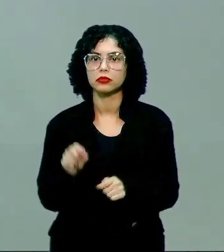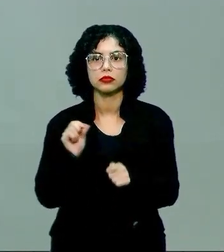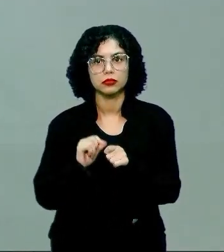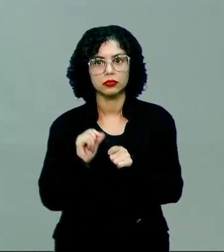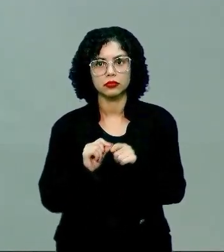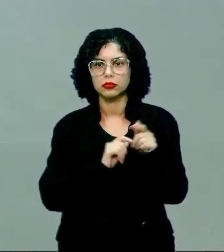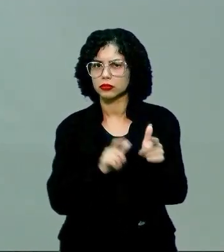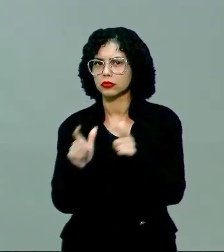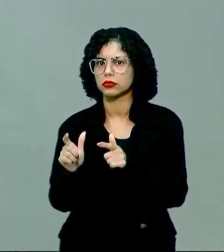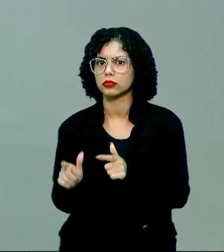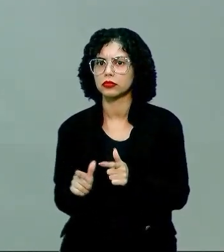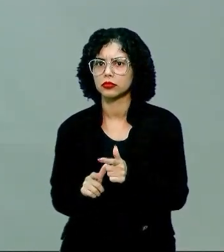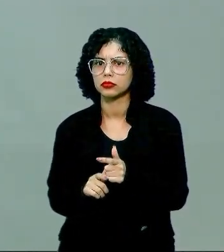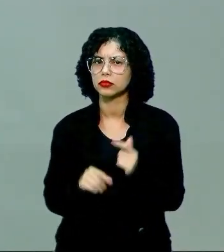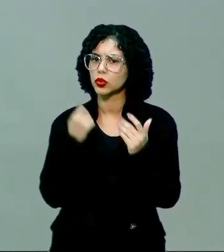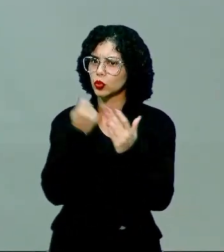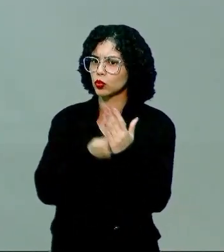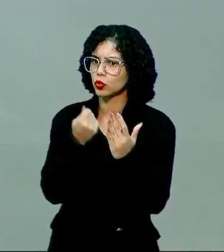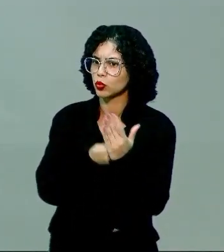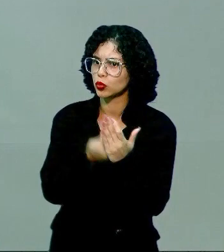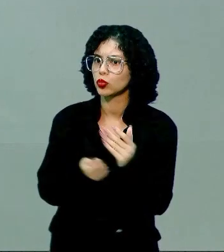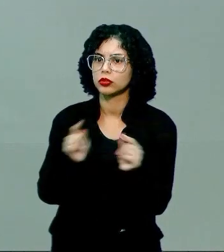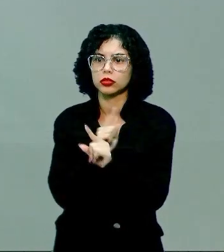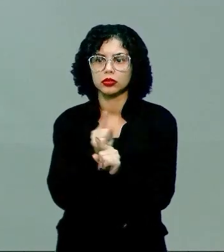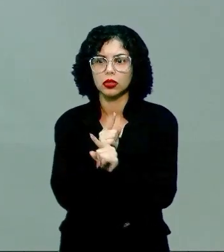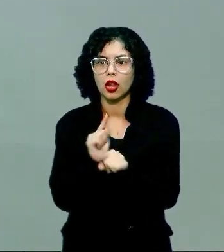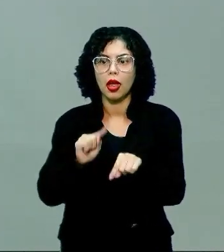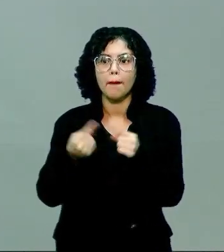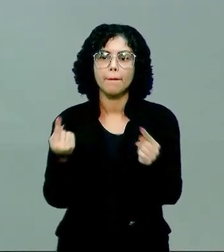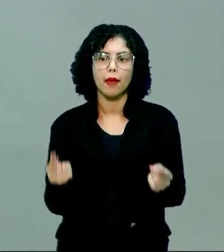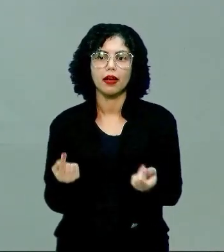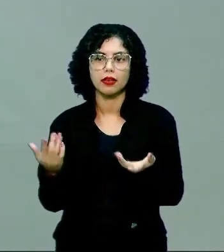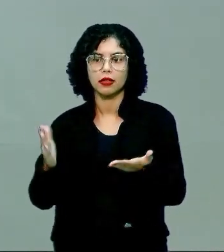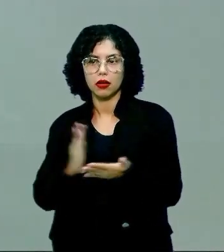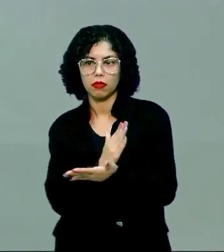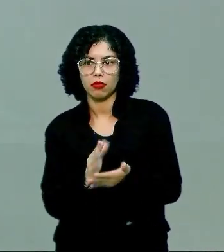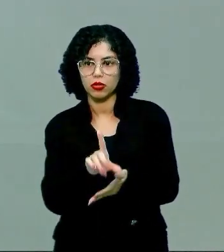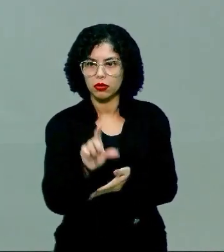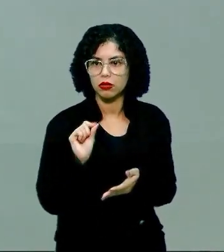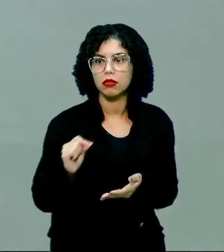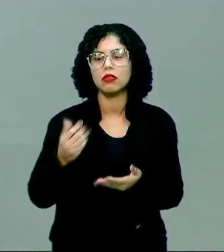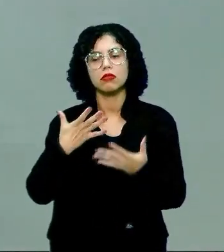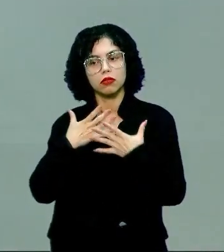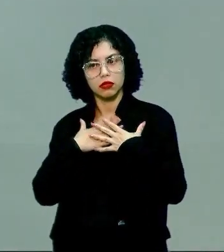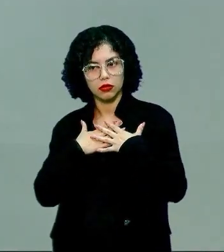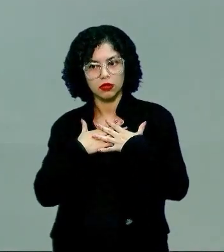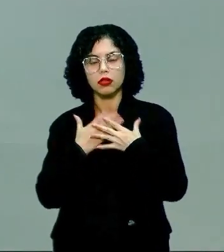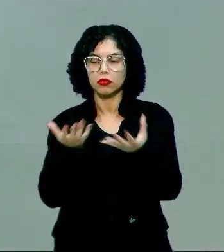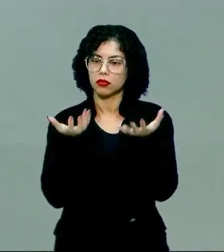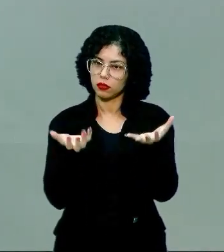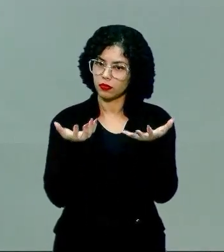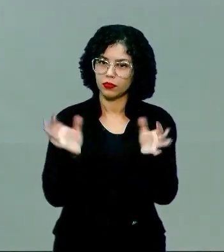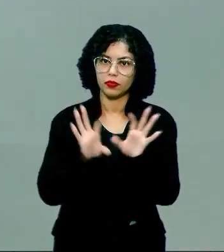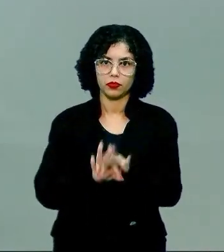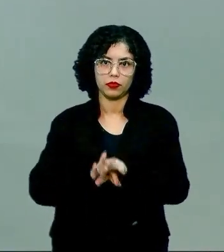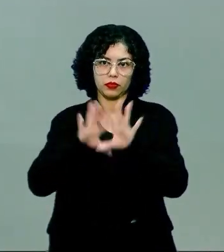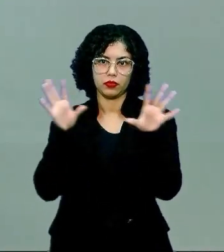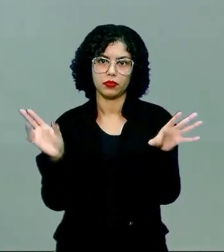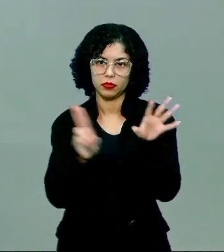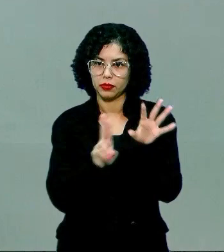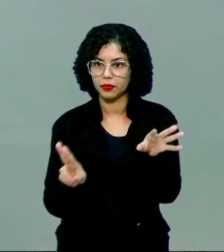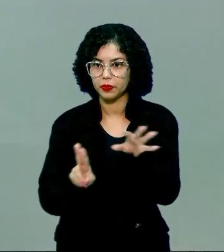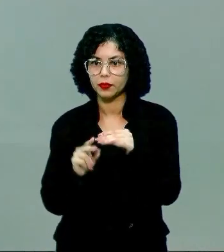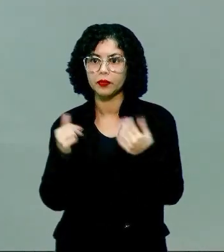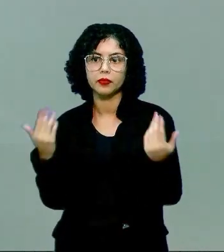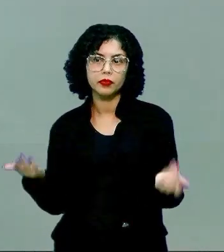executar não de forma obrigatória não de forma impositiva eu vou poder praticar E no momento livre e o